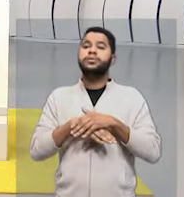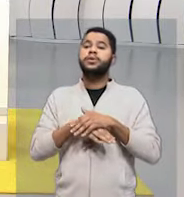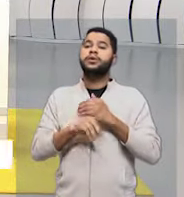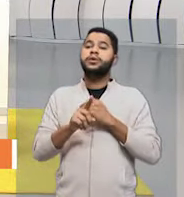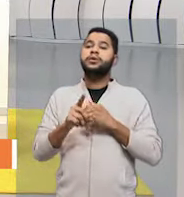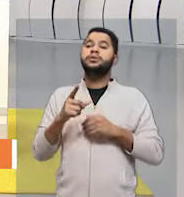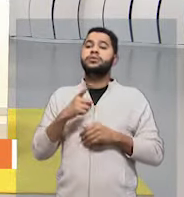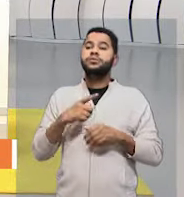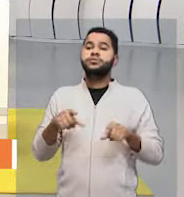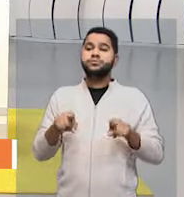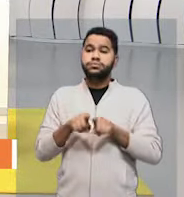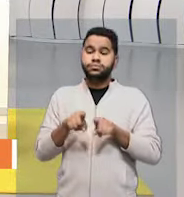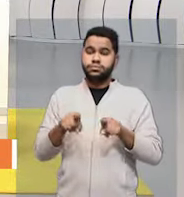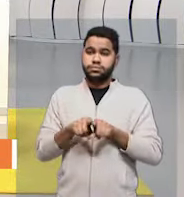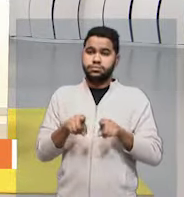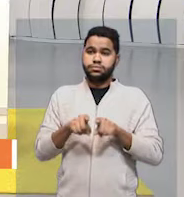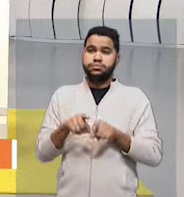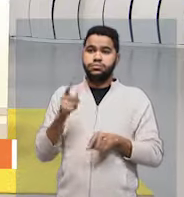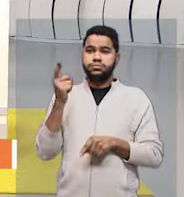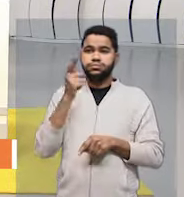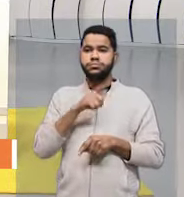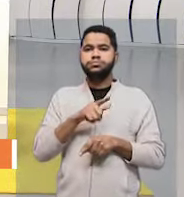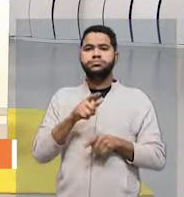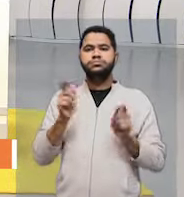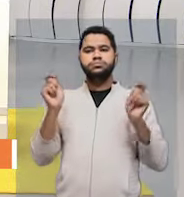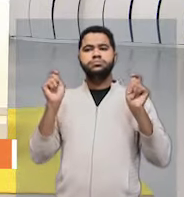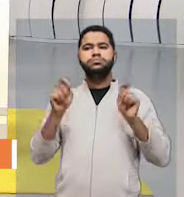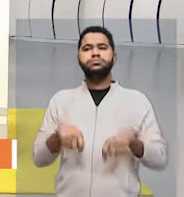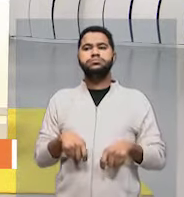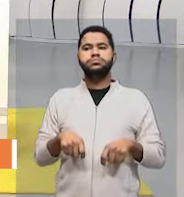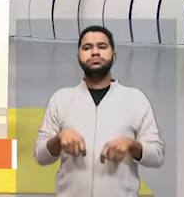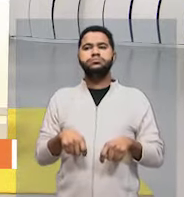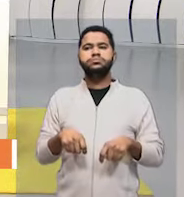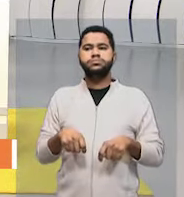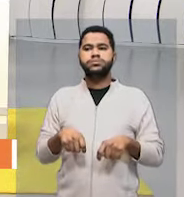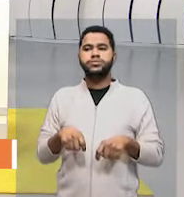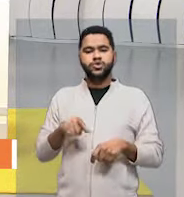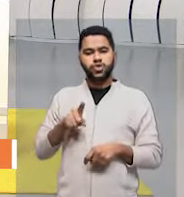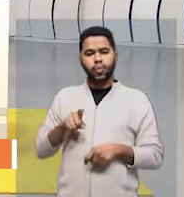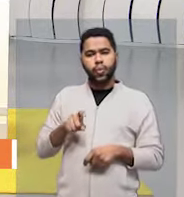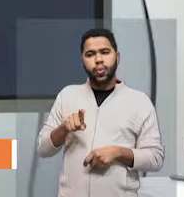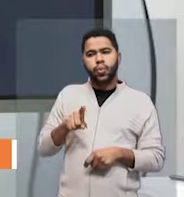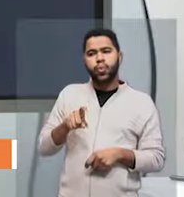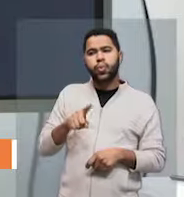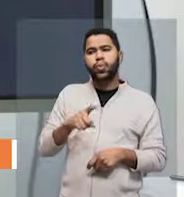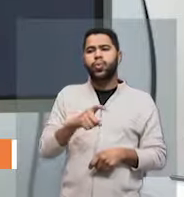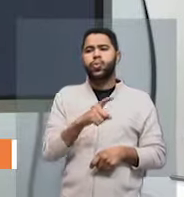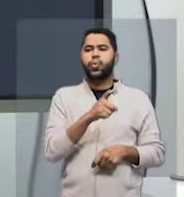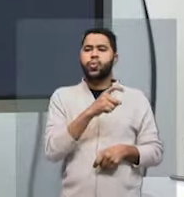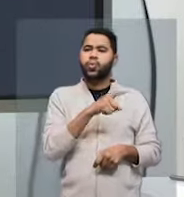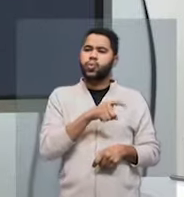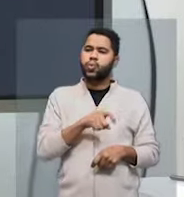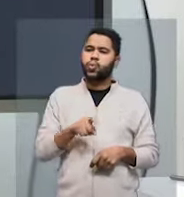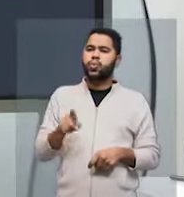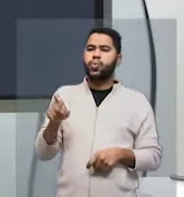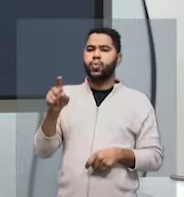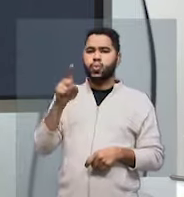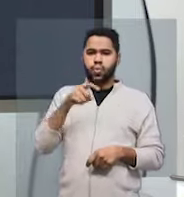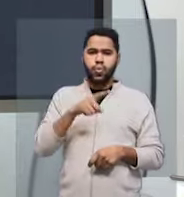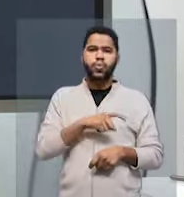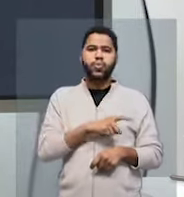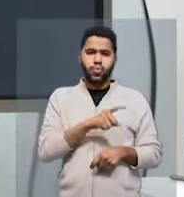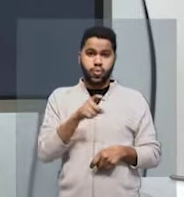ele vai também ganhar a capacidade de mover, de movimentar. Ele não tem aquela